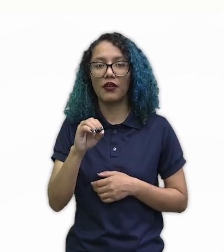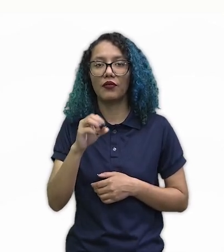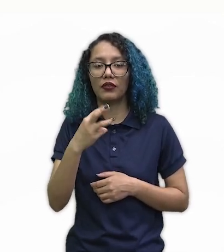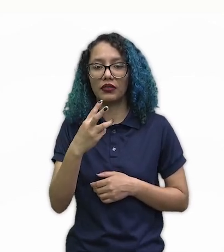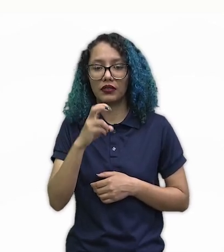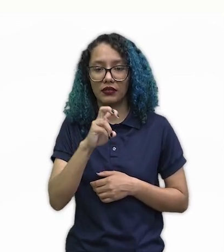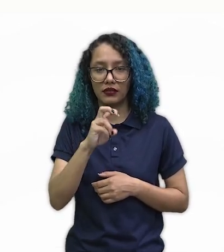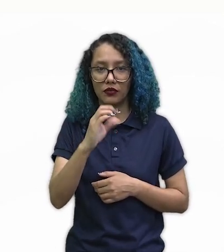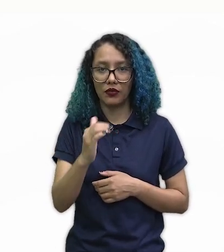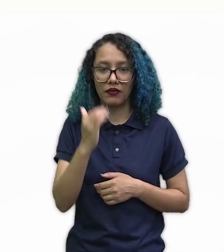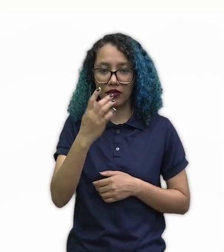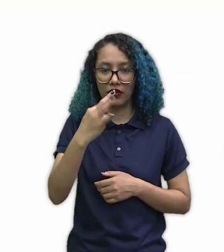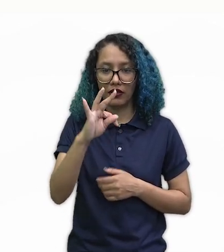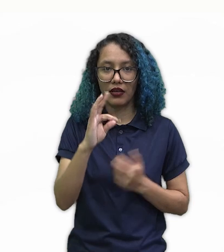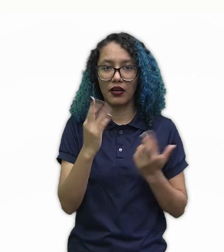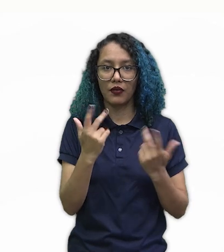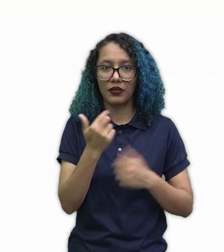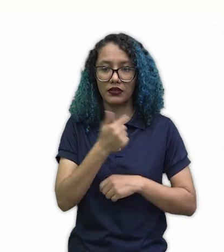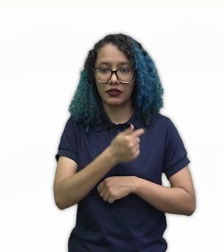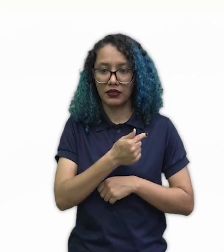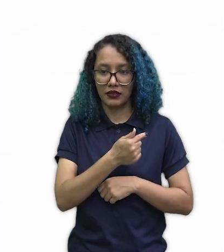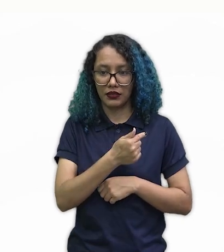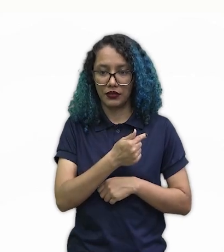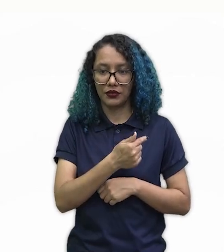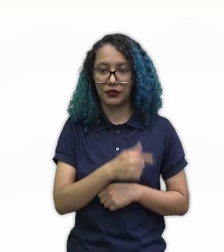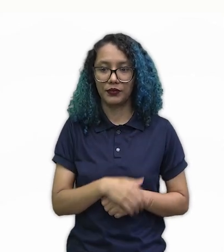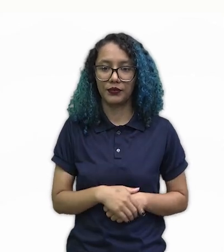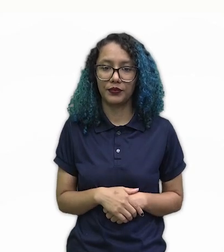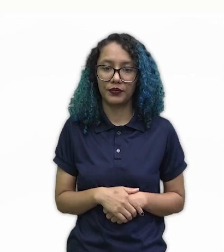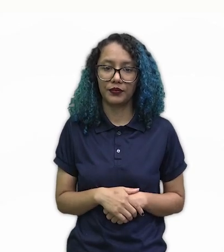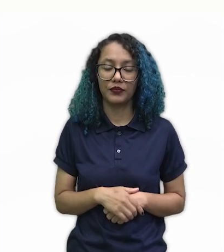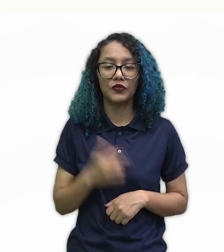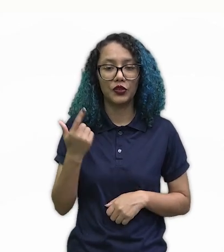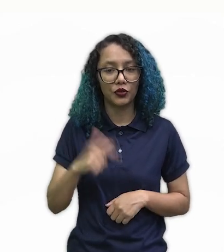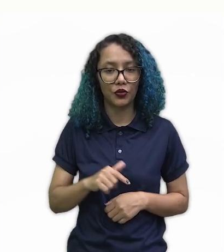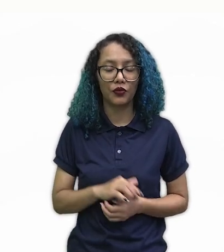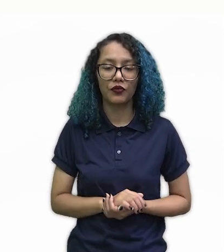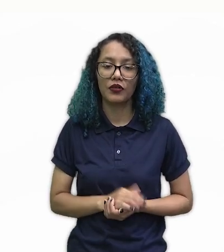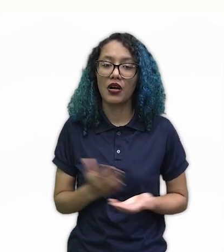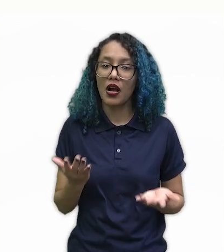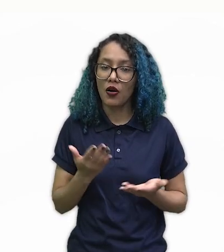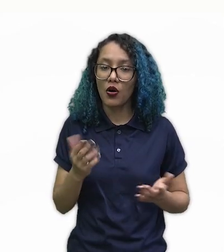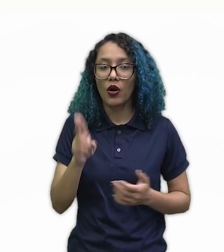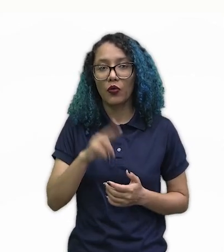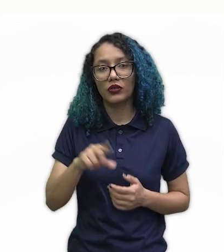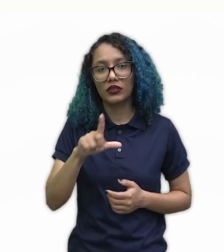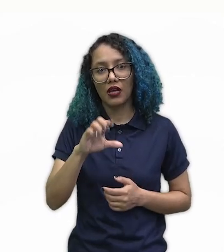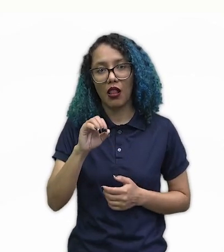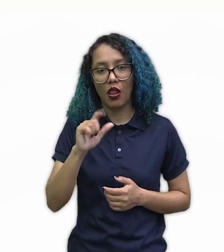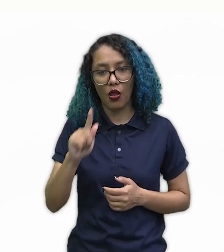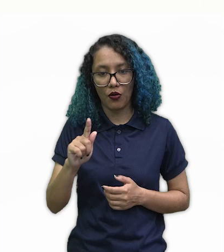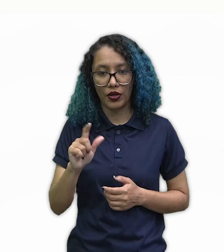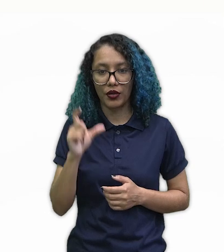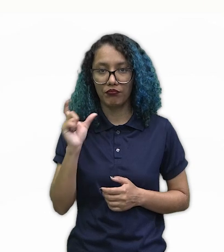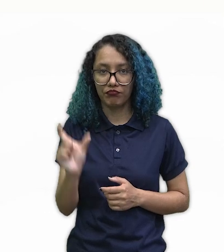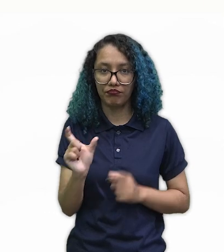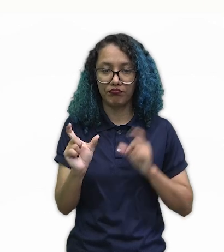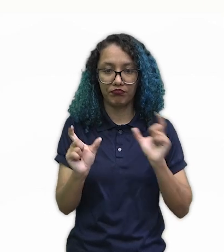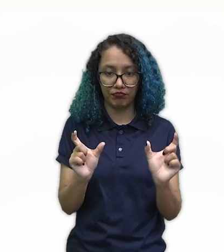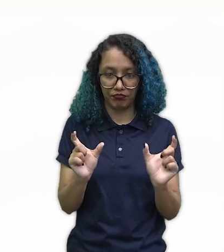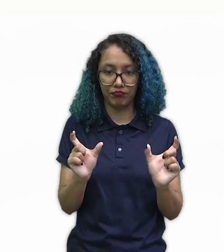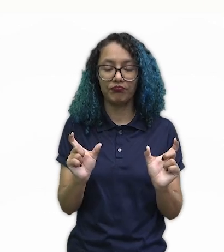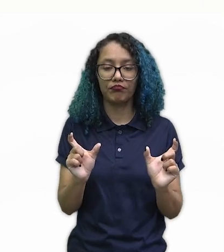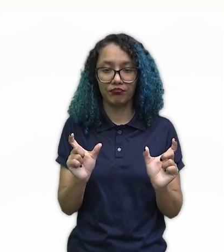1,035 elevado a t igual a 7. Novamente, a gente vai aplicar o logaritmo dos dois lados,